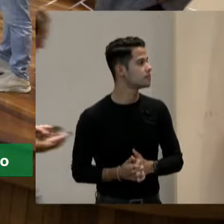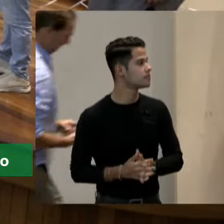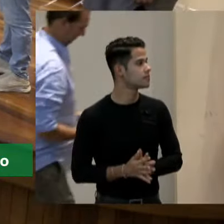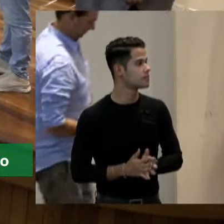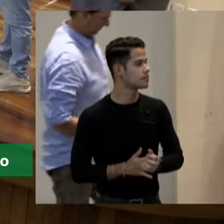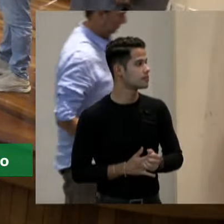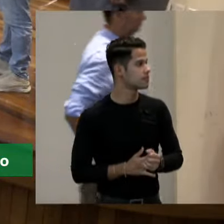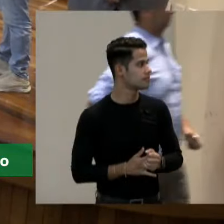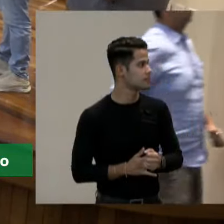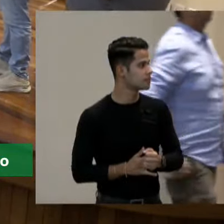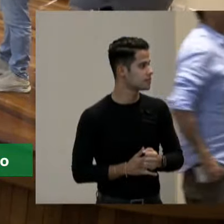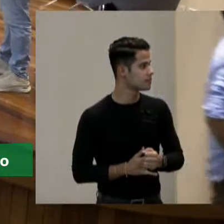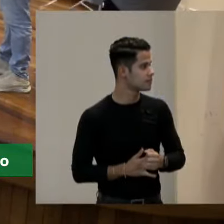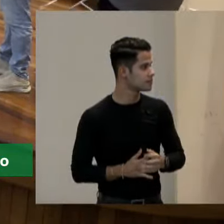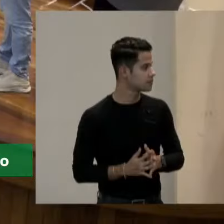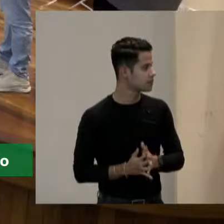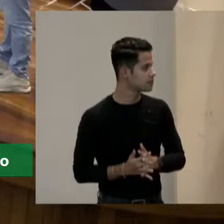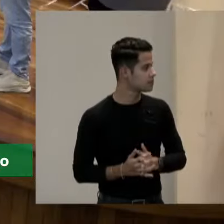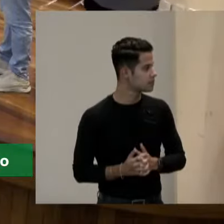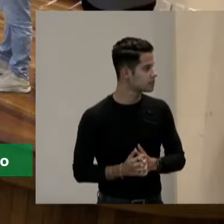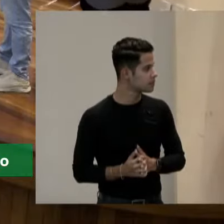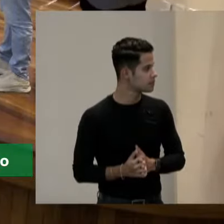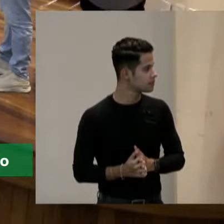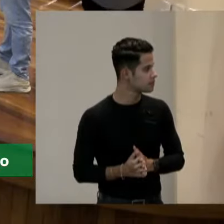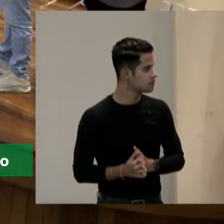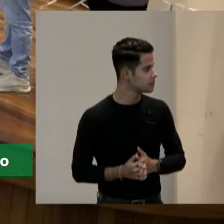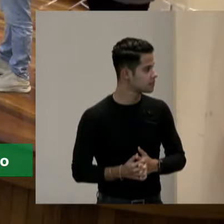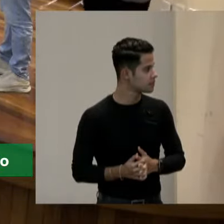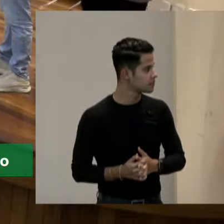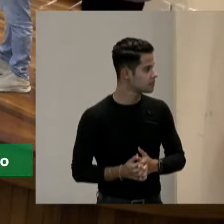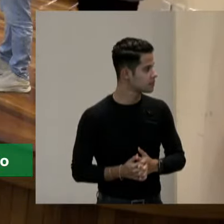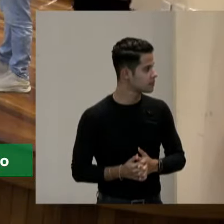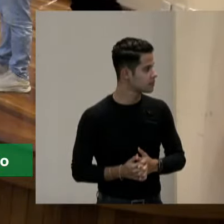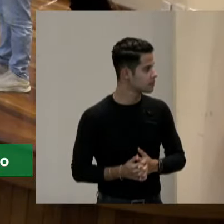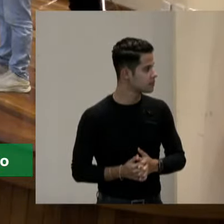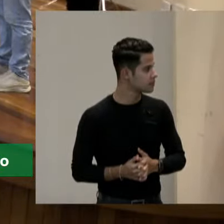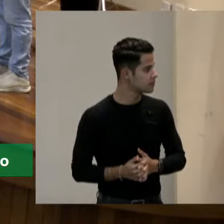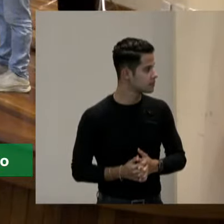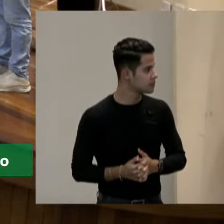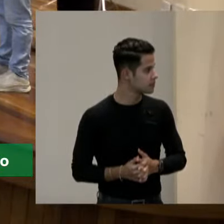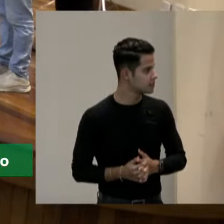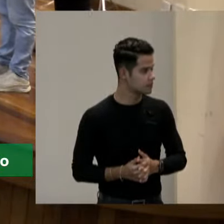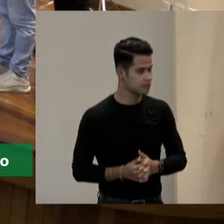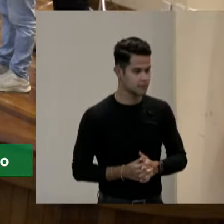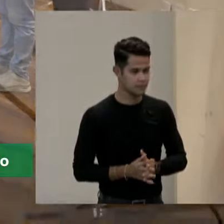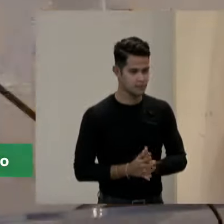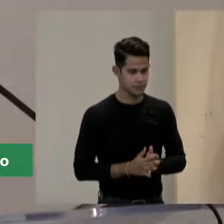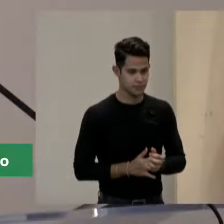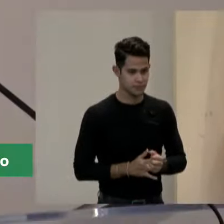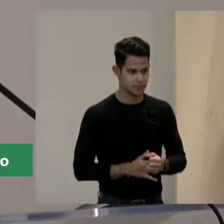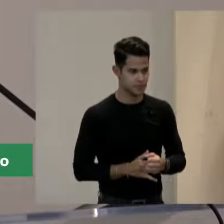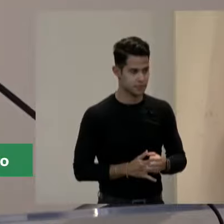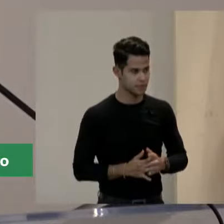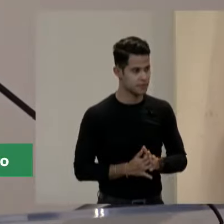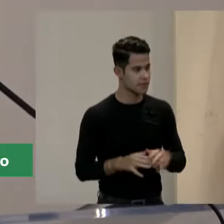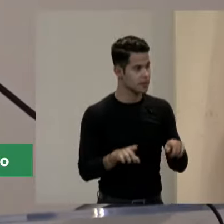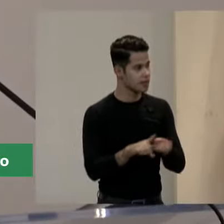Davi, se você puder nos brindar também com a sua companhia, vai ser excepcional. Prazer. Gostaria de